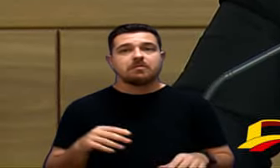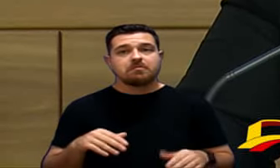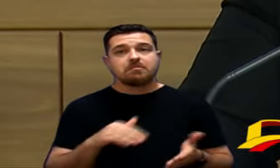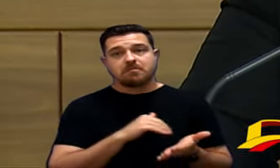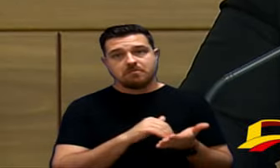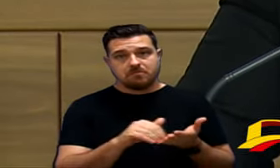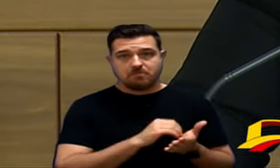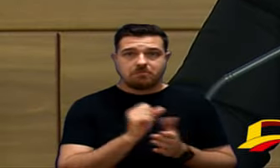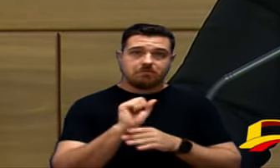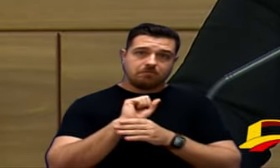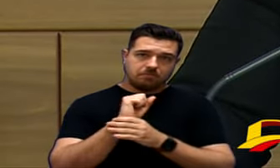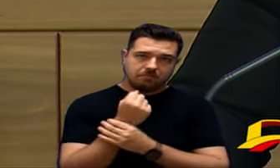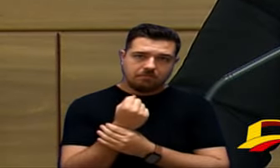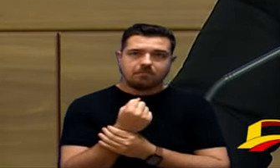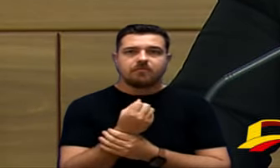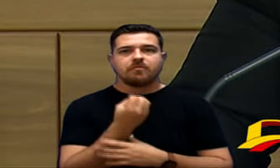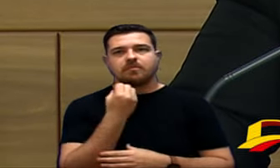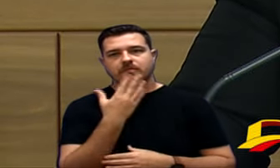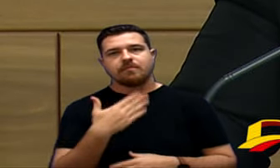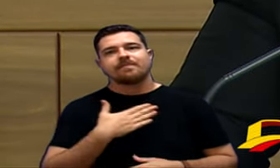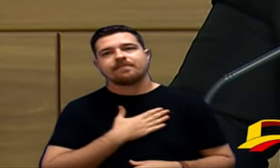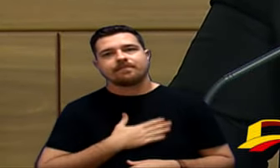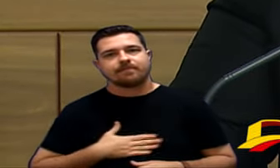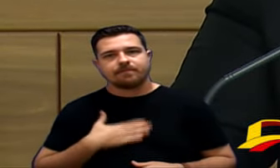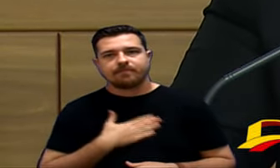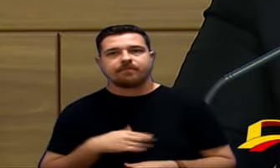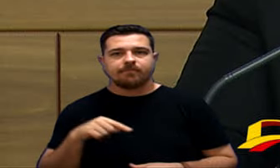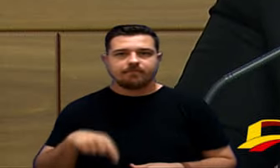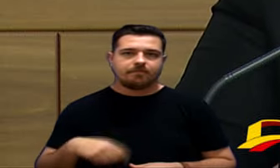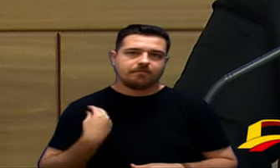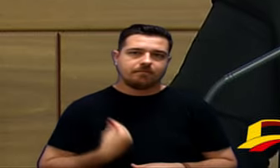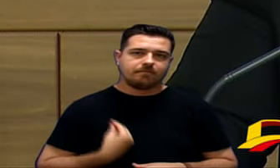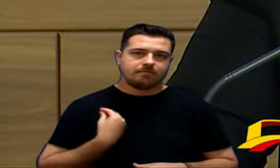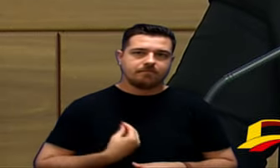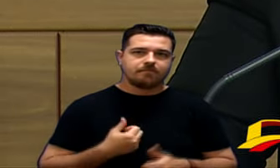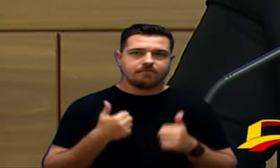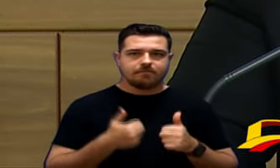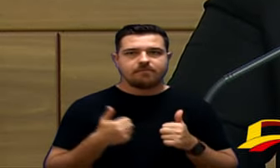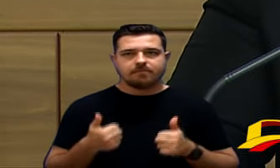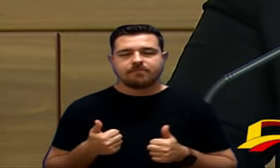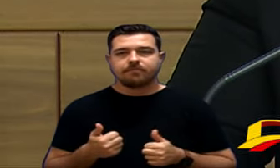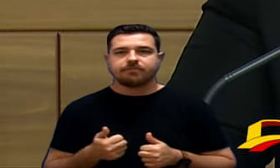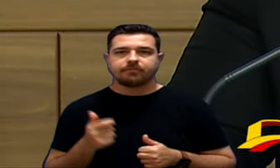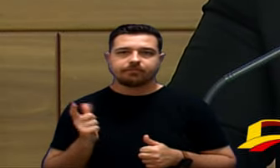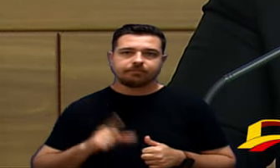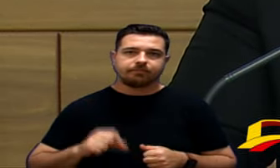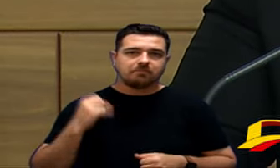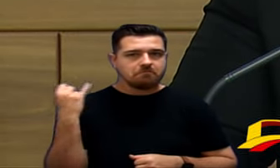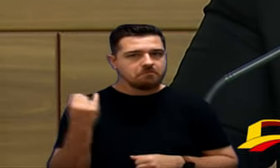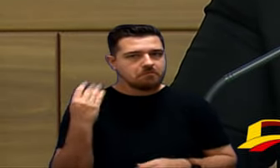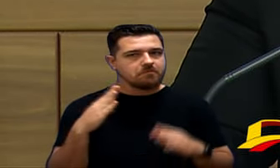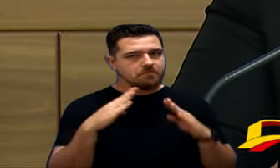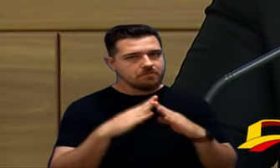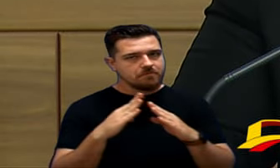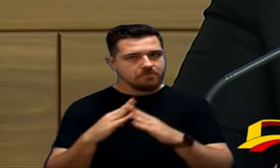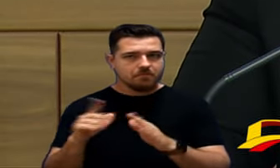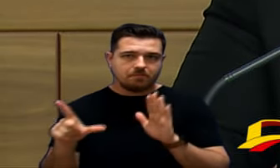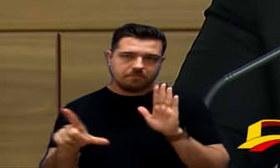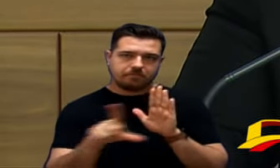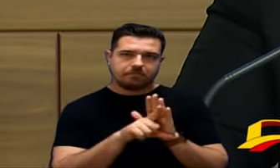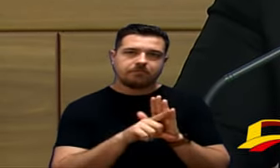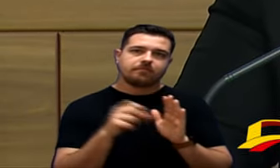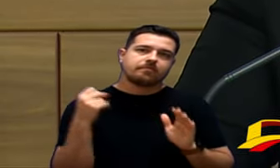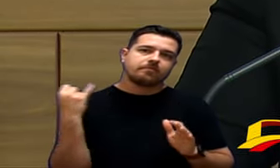segurança urbana é uma satisfação imensa estar nessa importante casa de leis da nossa